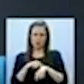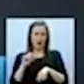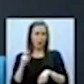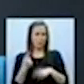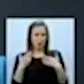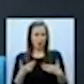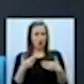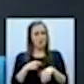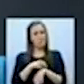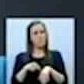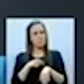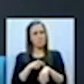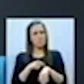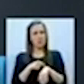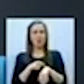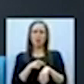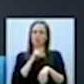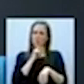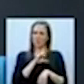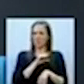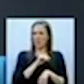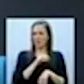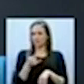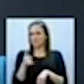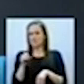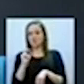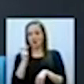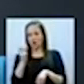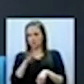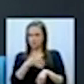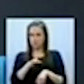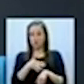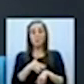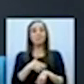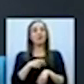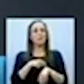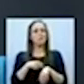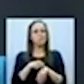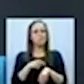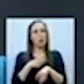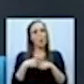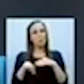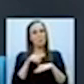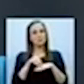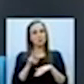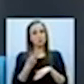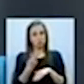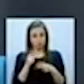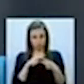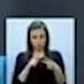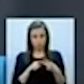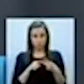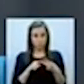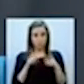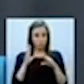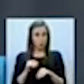vai demorar, se calhar, uma década ou duas e que provavelmente durante bastante tempo teremos a complementaridade dos dois meios. Não sei